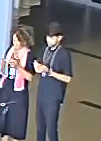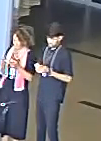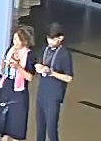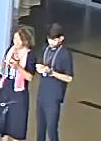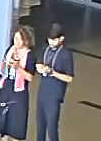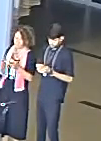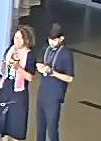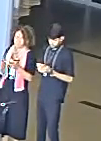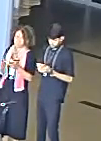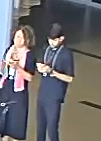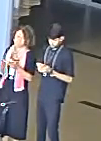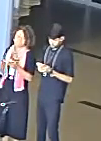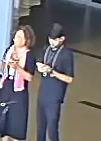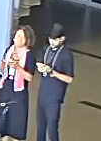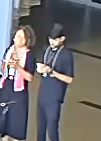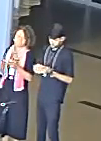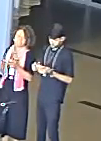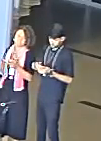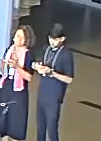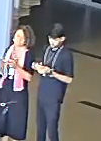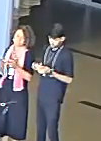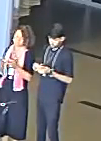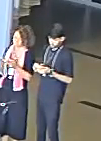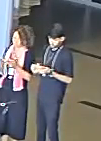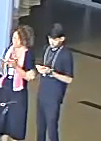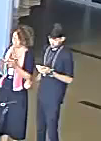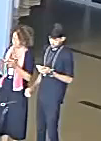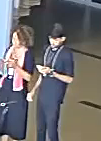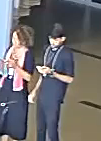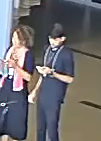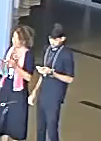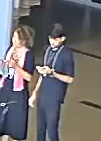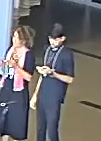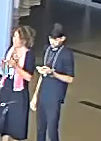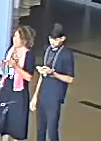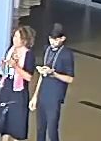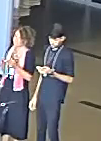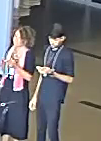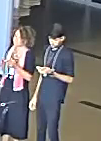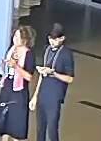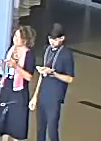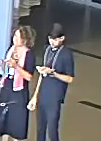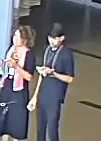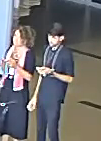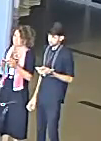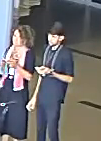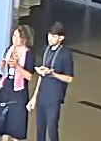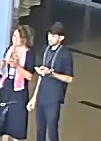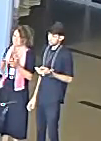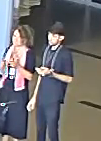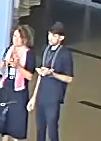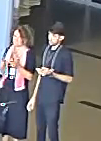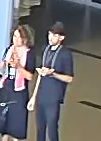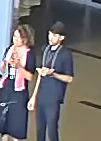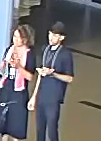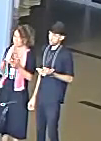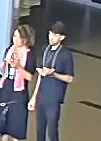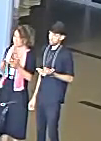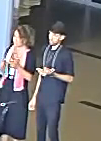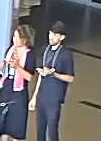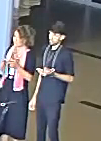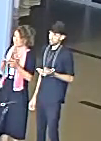eh as meninas estão passando nós vamos abrir aí para 10 pessoas tá bom 10 pessoas acho que talvez não tenha